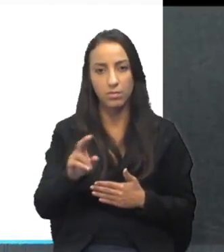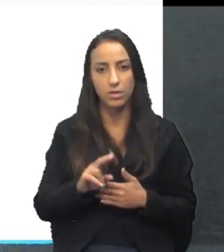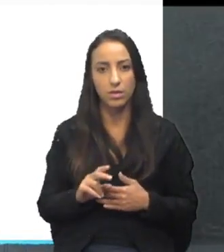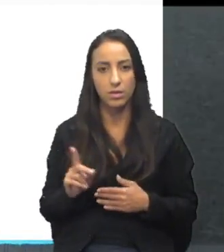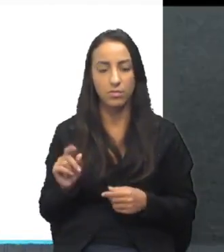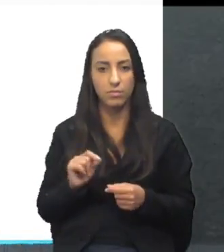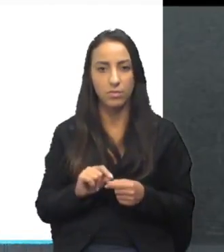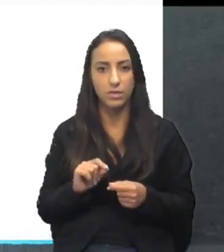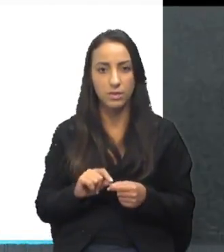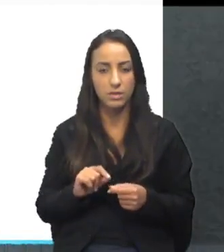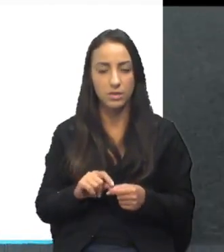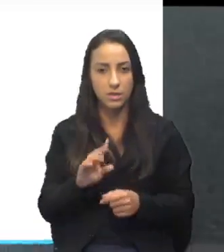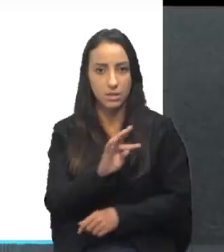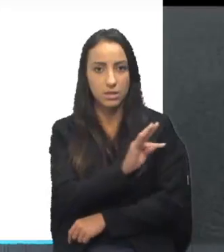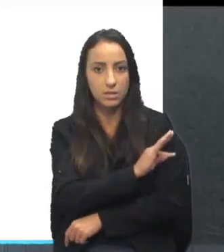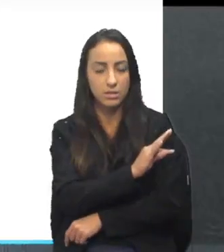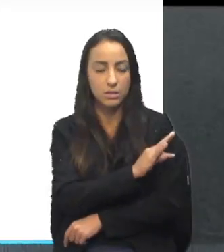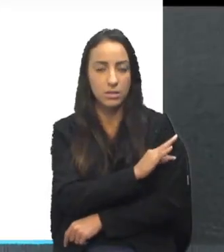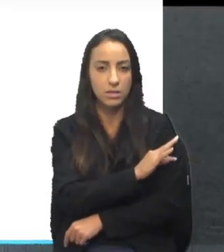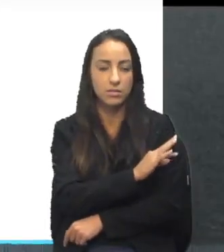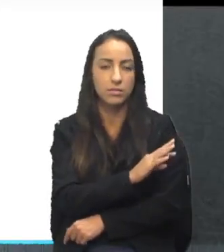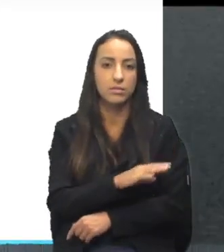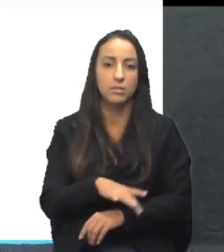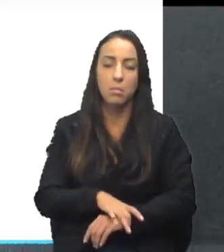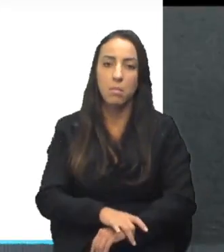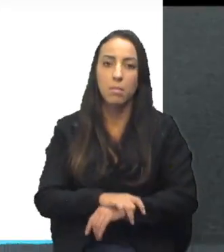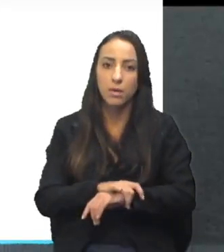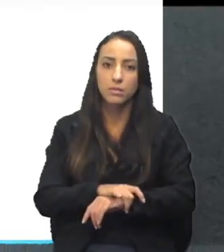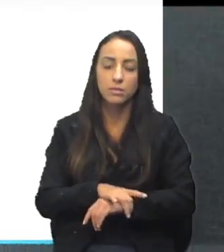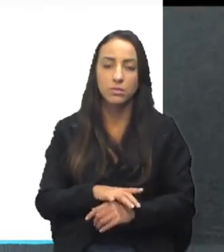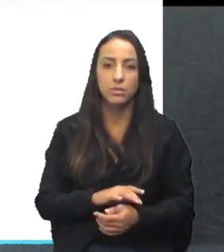ela promove maior segurança